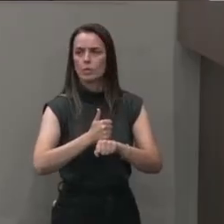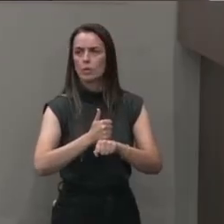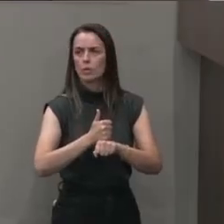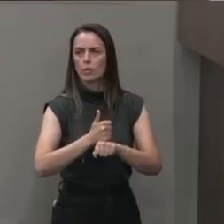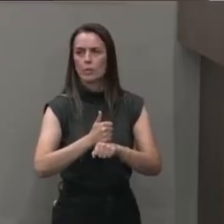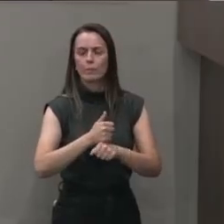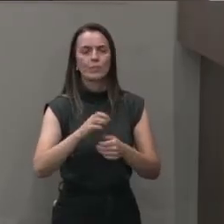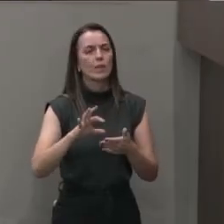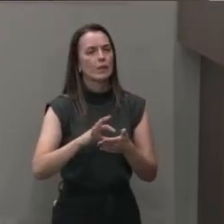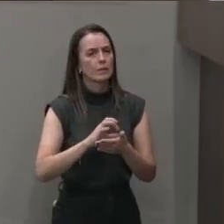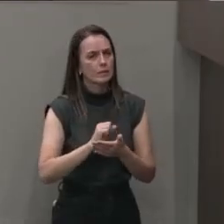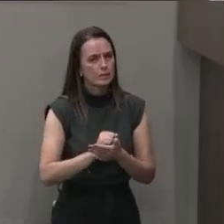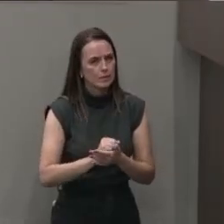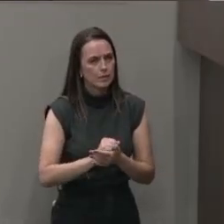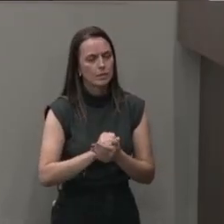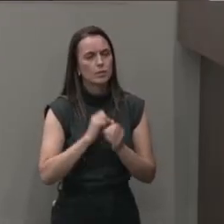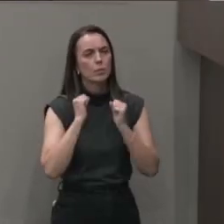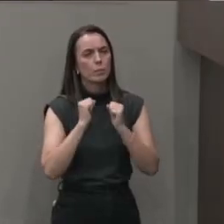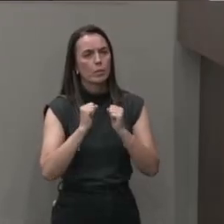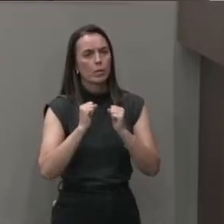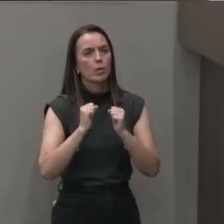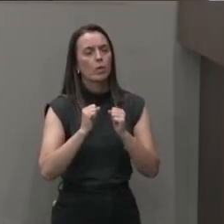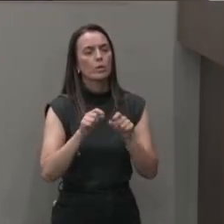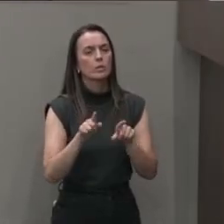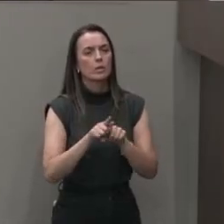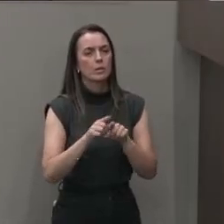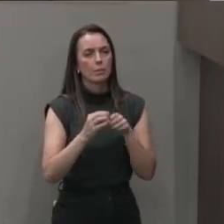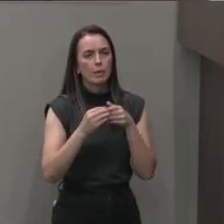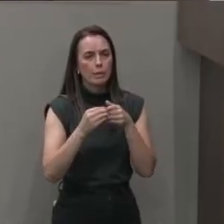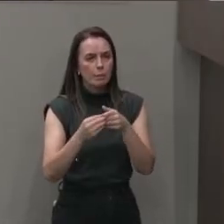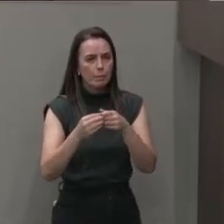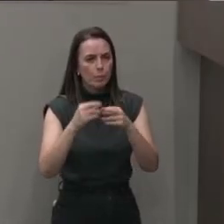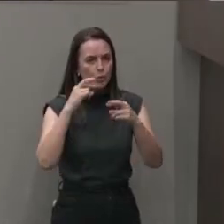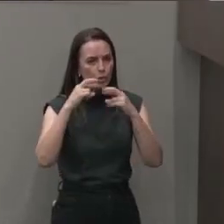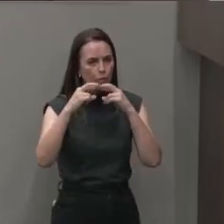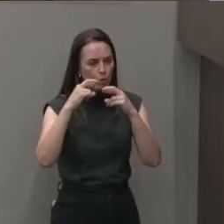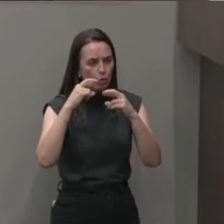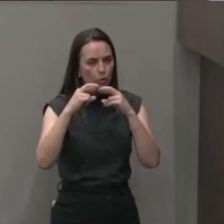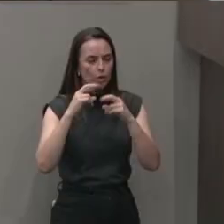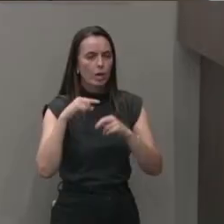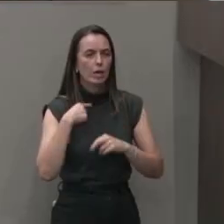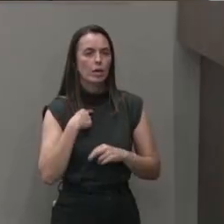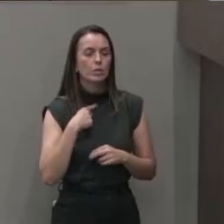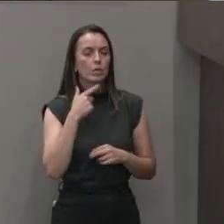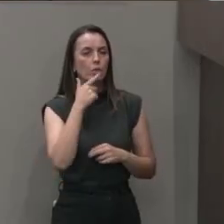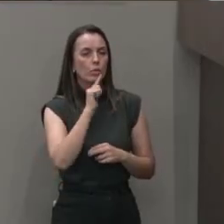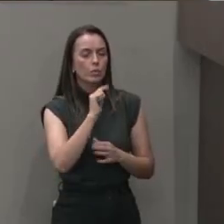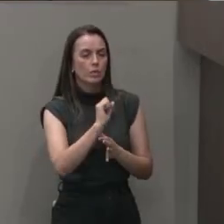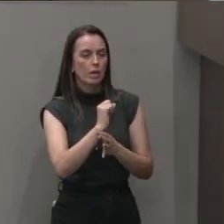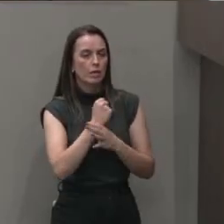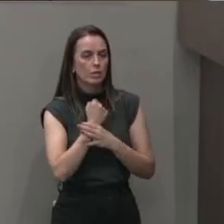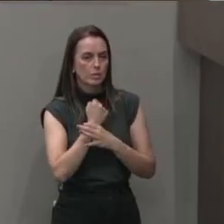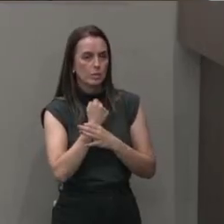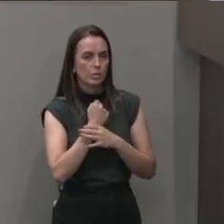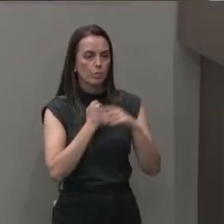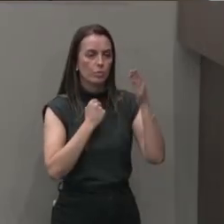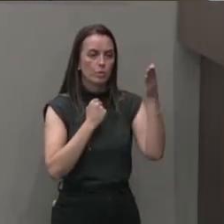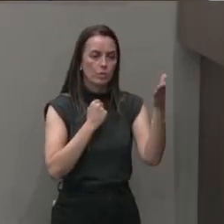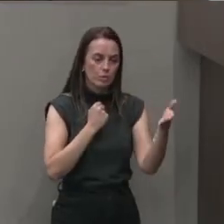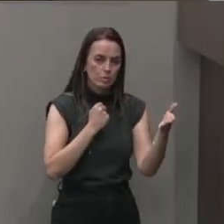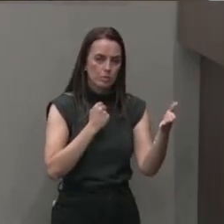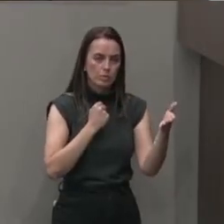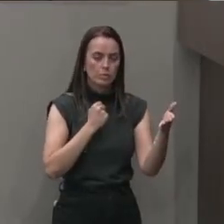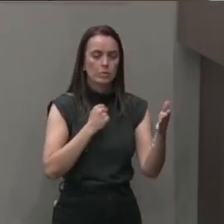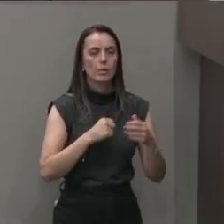cadastrados, poderão ser monitorados, e aí a gente dá uma melhor segurança para o nosso contribuinte e também